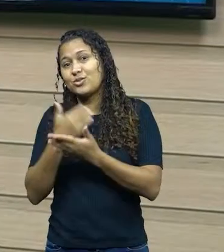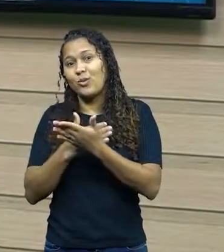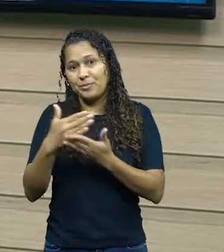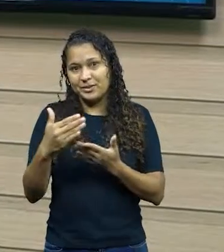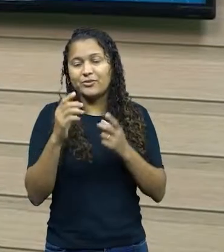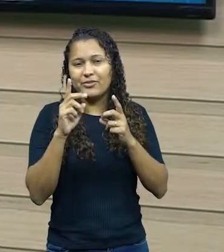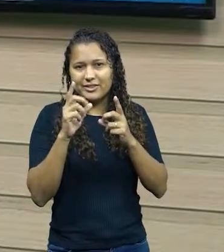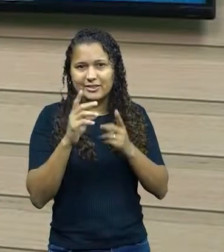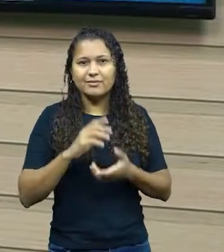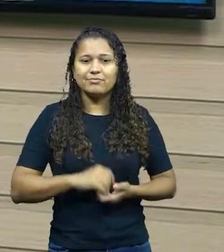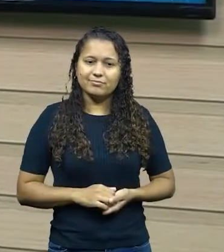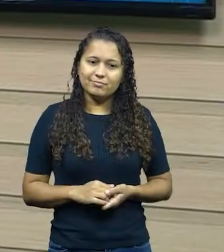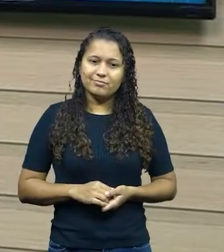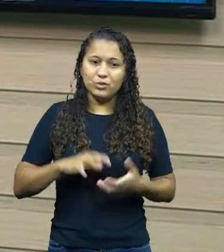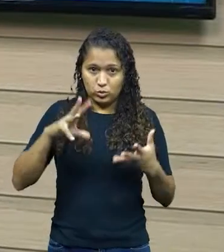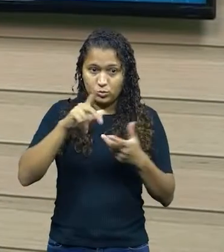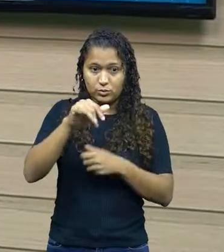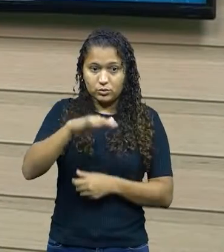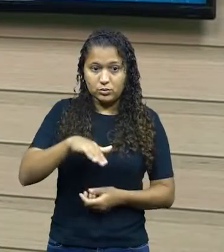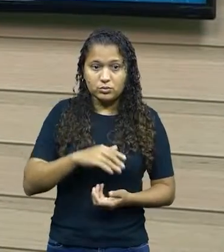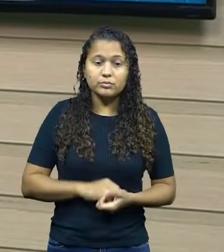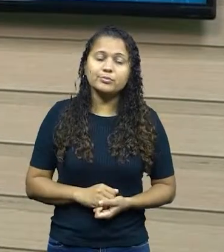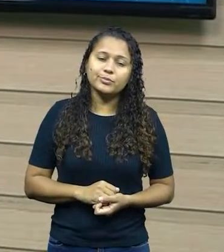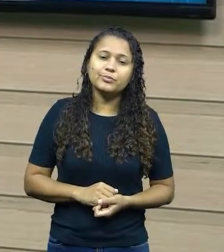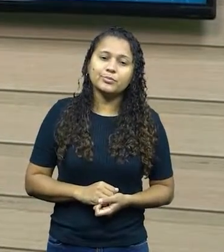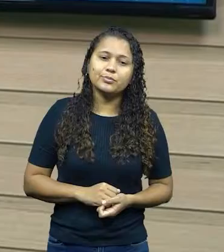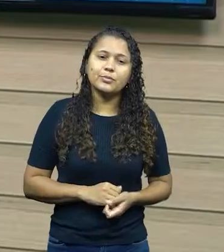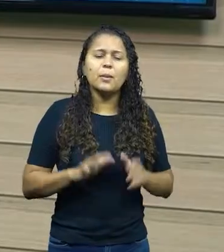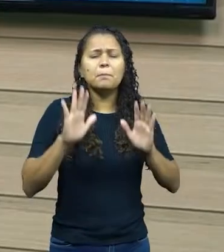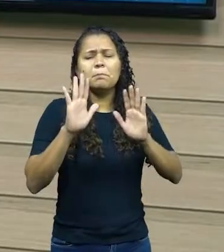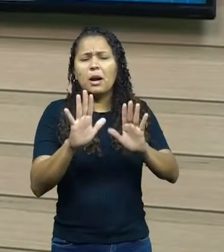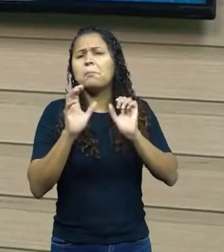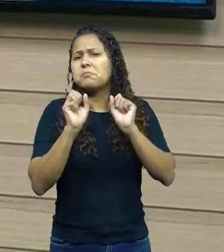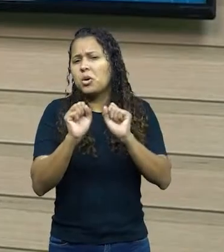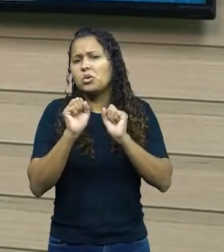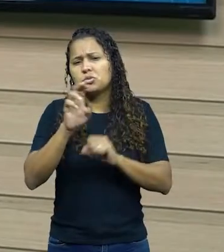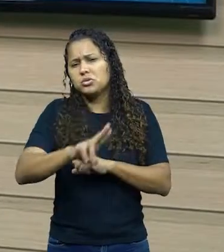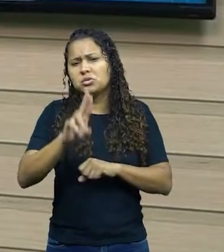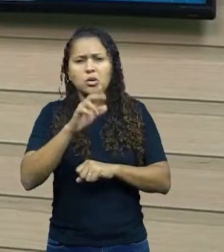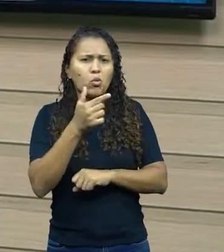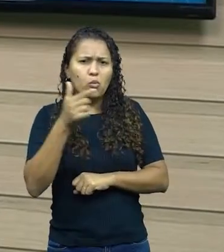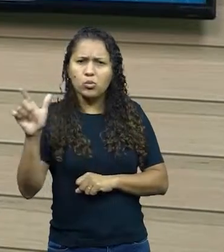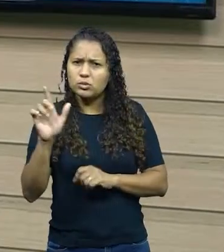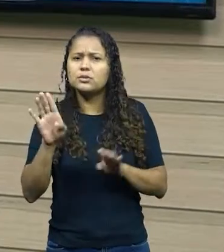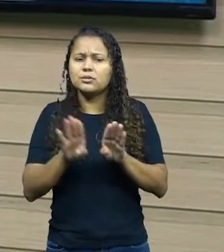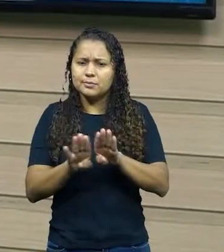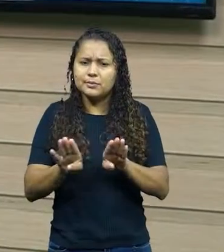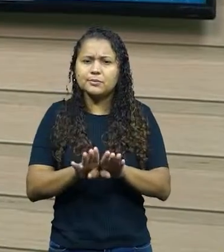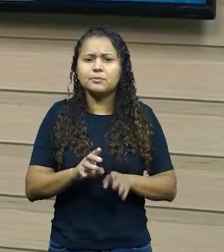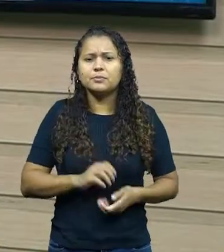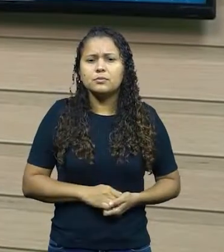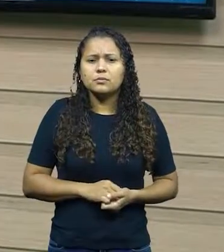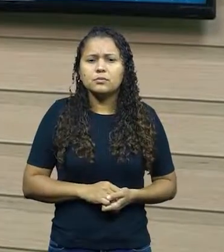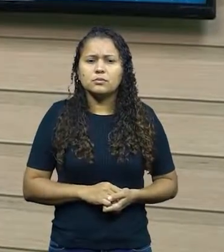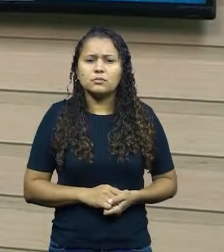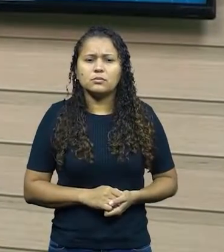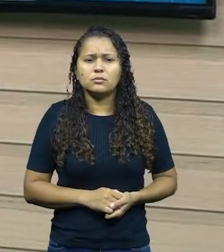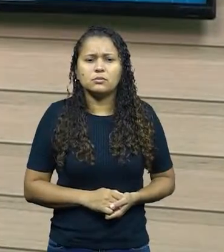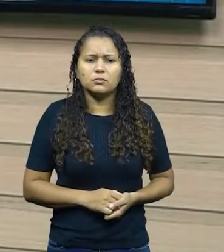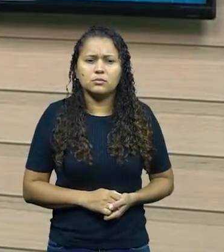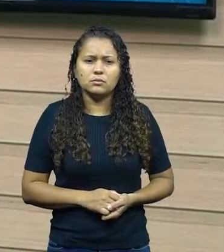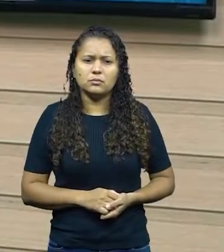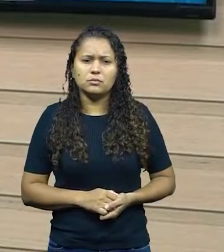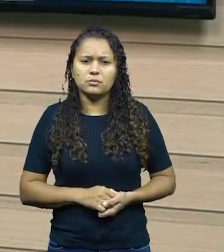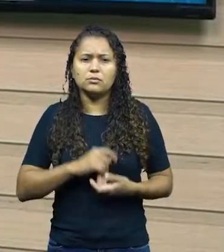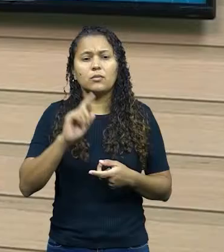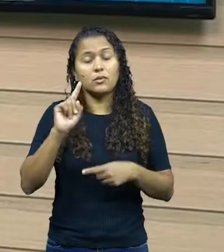ser comercializadas no mundo. Mas podemos aí utilizar outras opções também. Bom, a